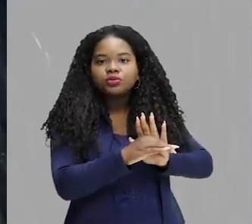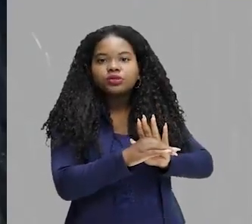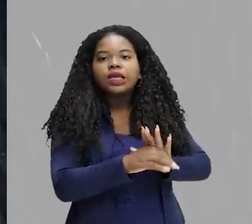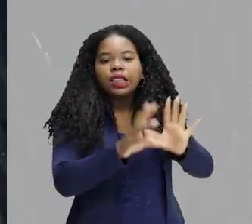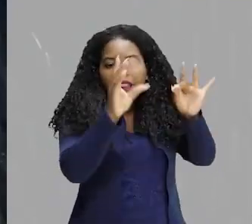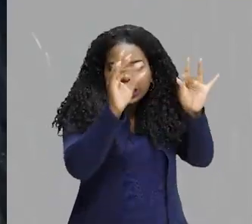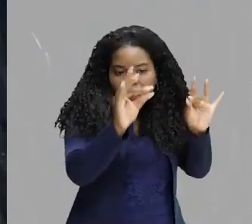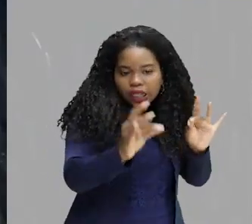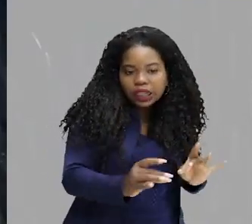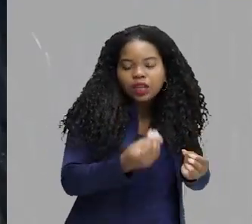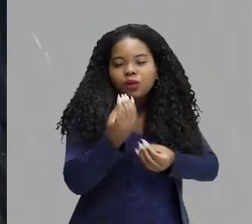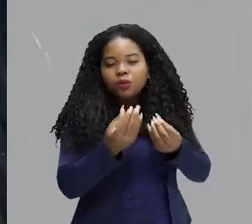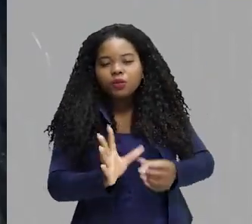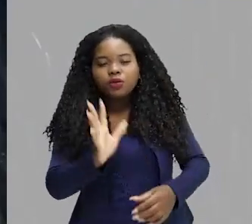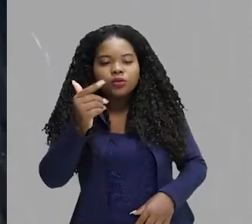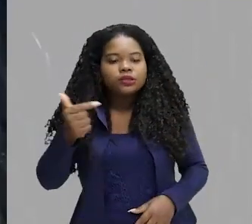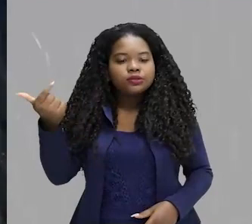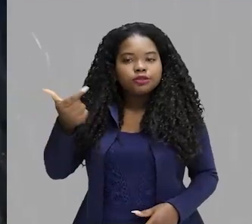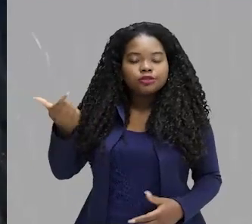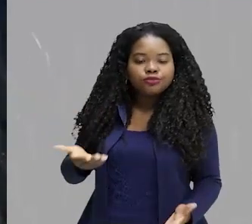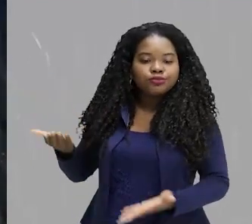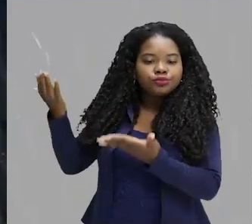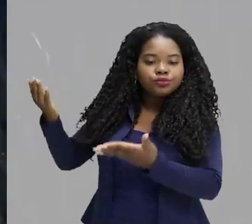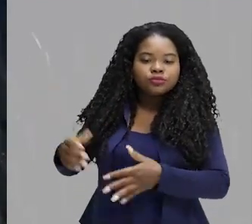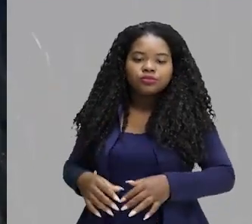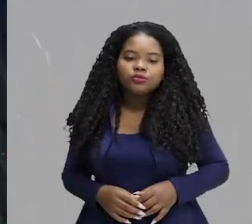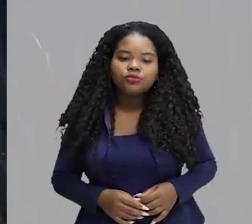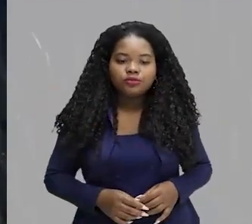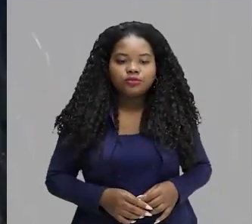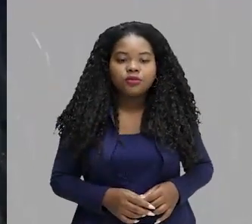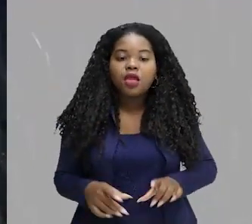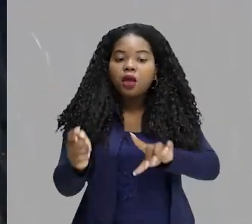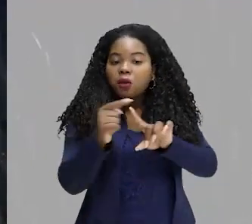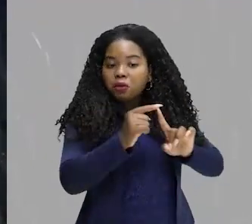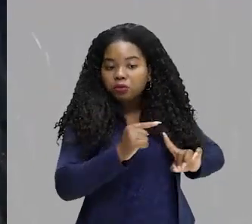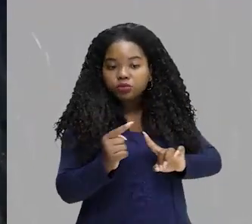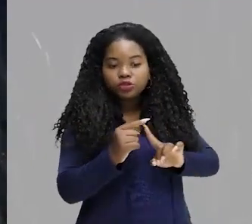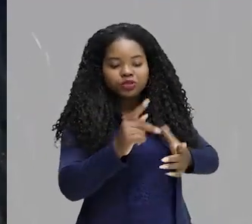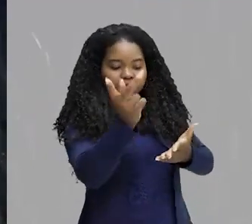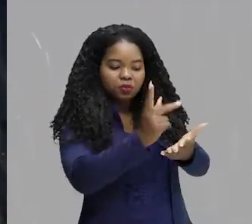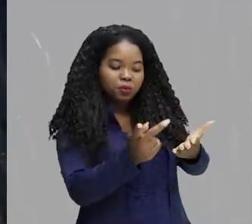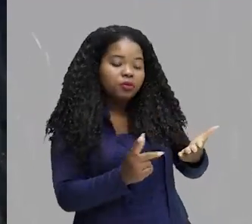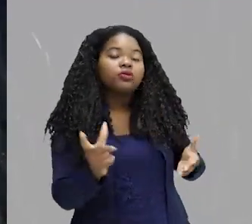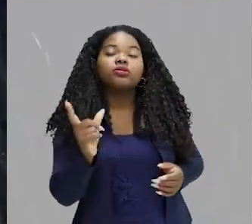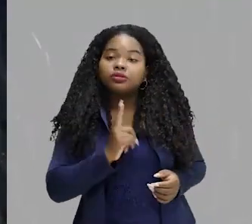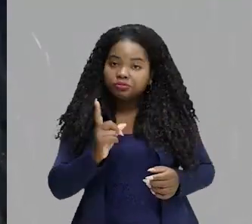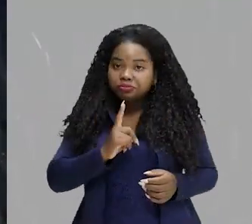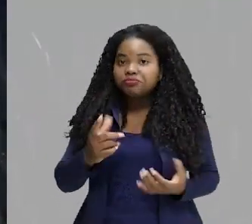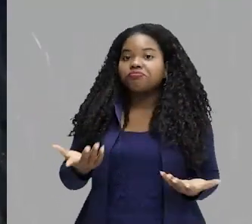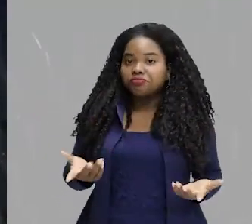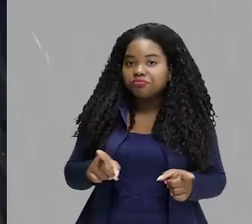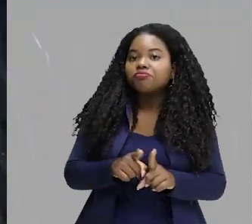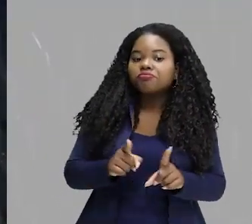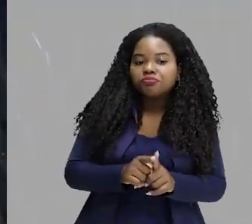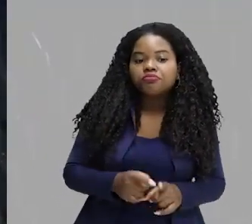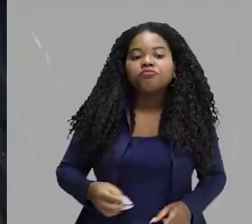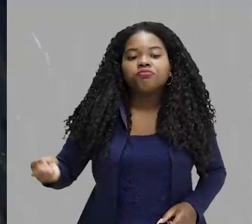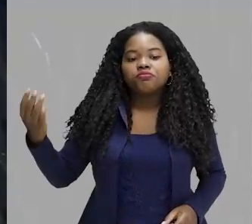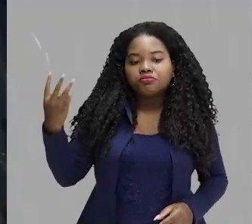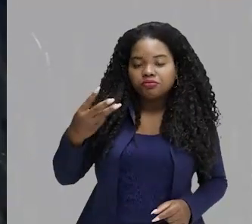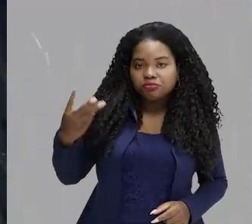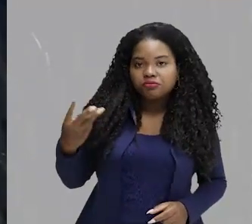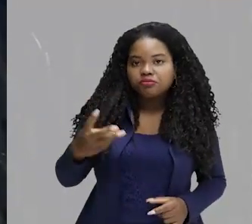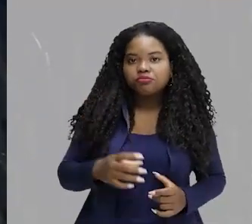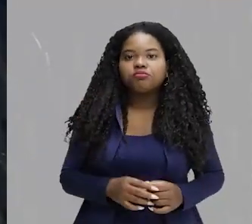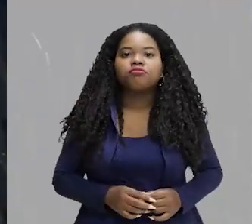pouco a apresentação desse assunto. Types of Poetry, tipos de poesia que nós podemos encontrar. Features